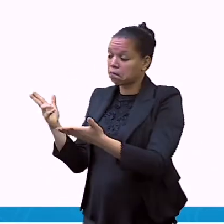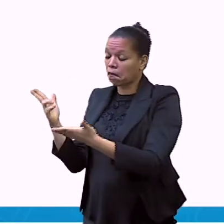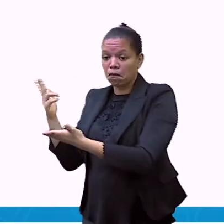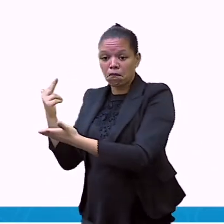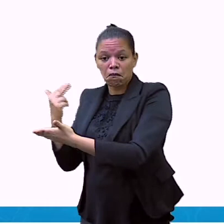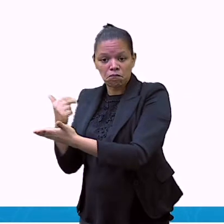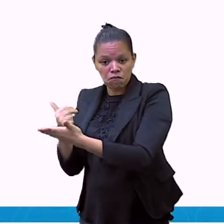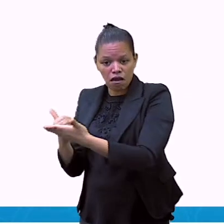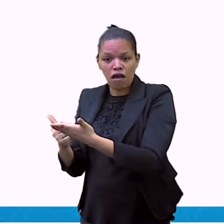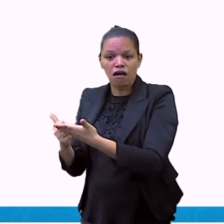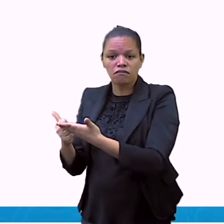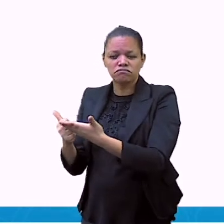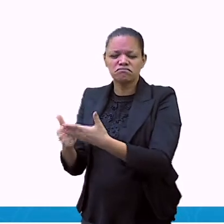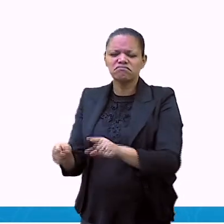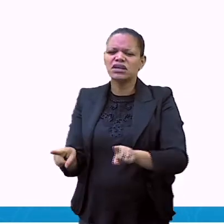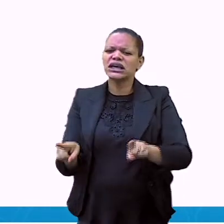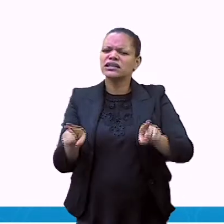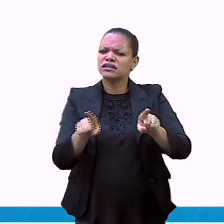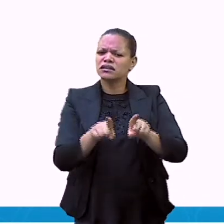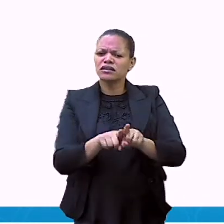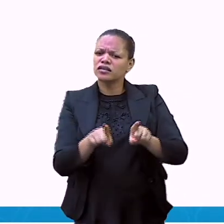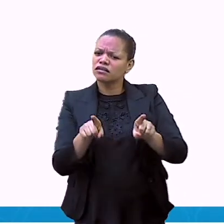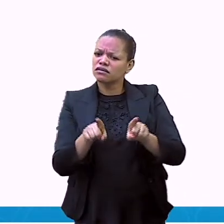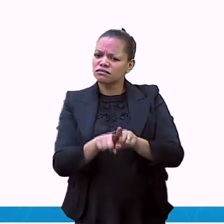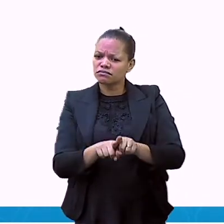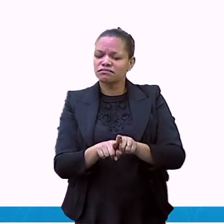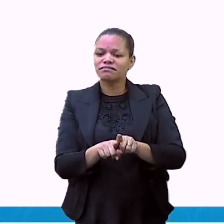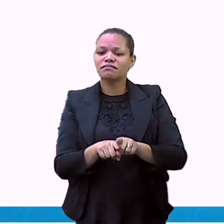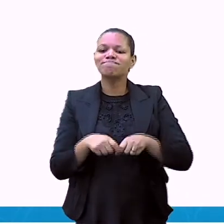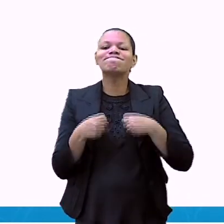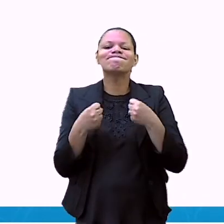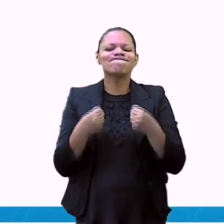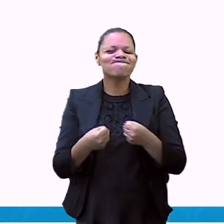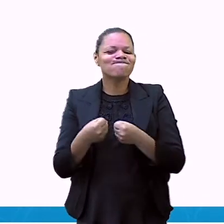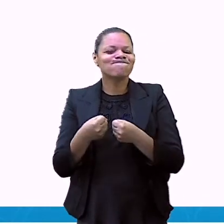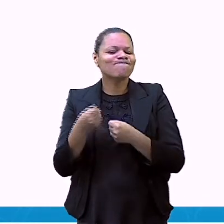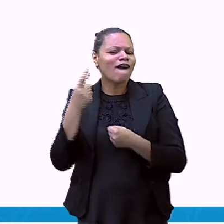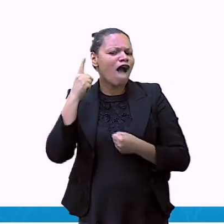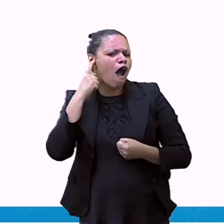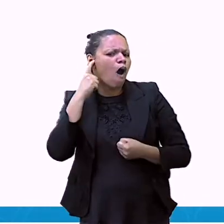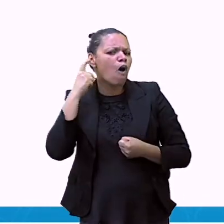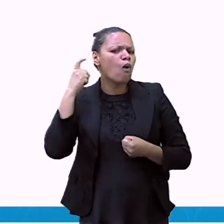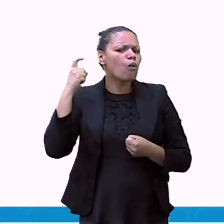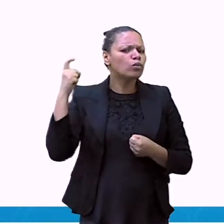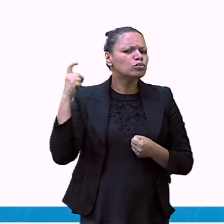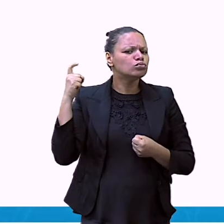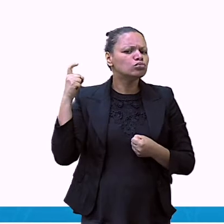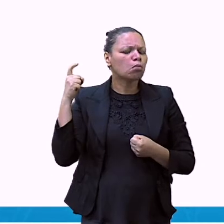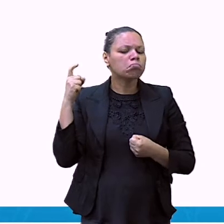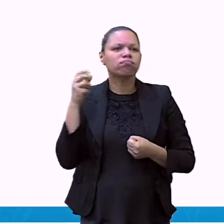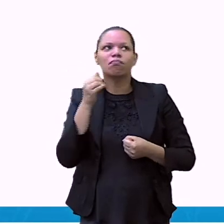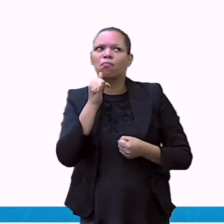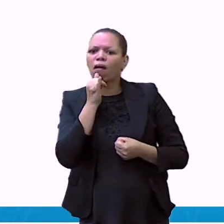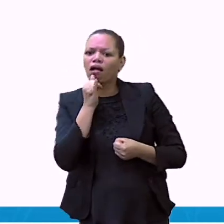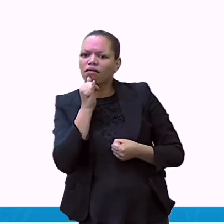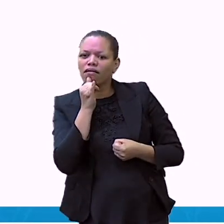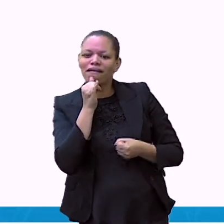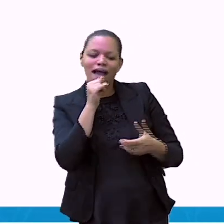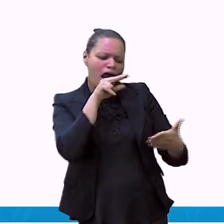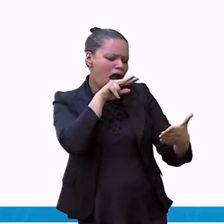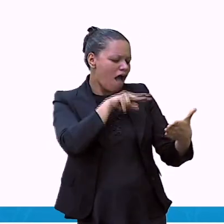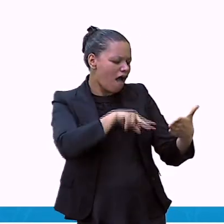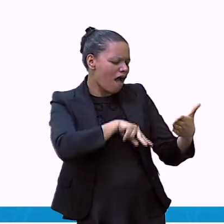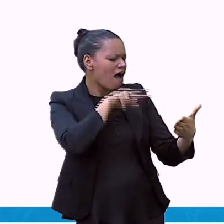ter aí um áudio, mas ele pode também ter só a leitura da